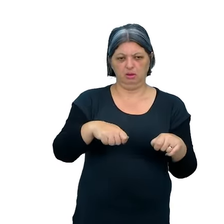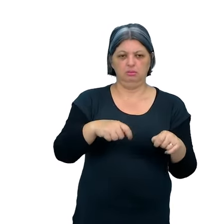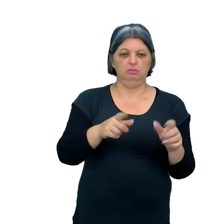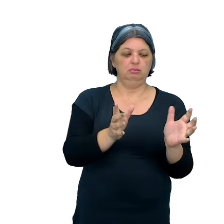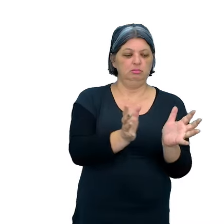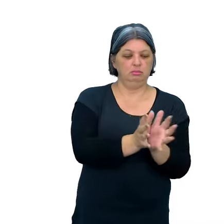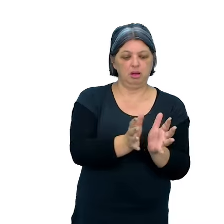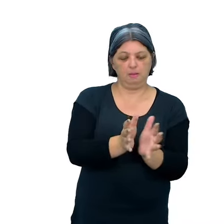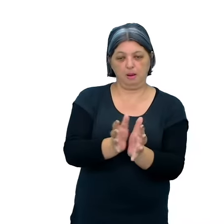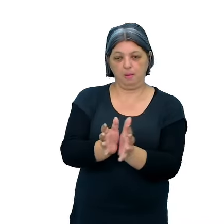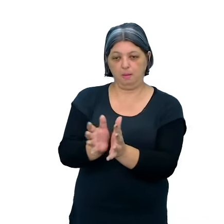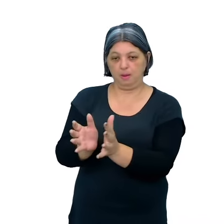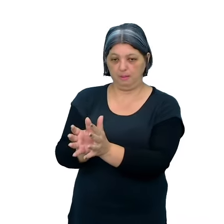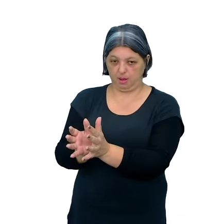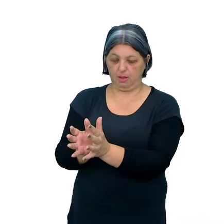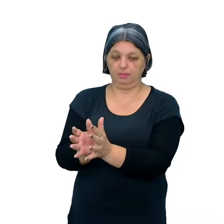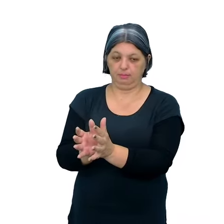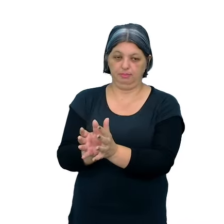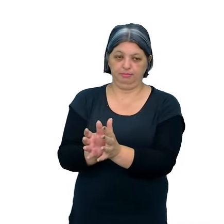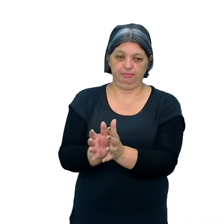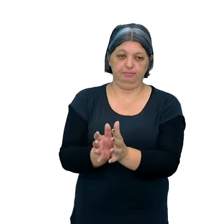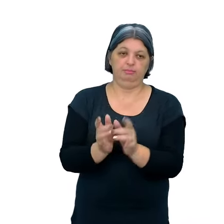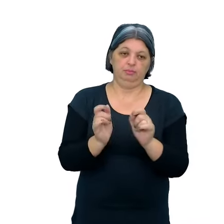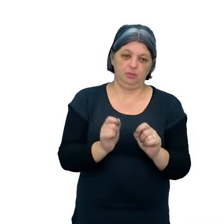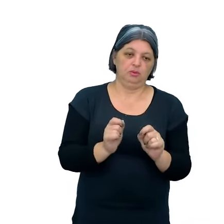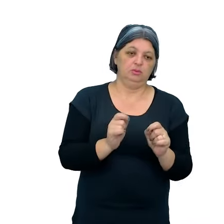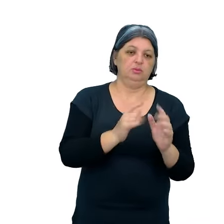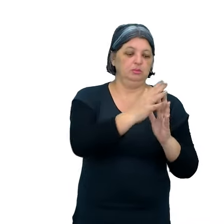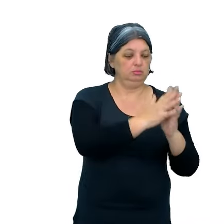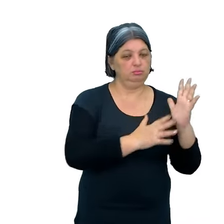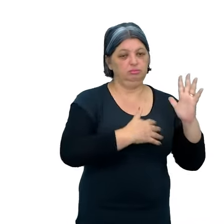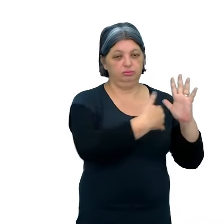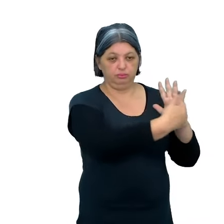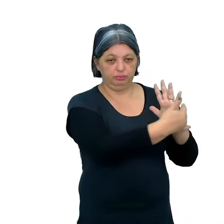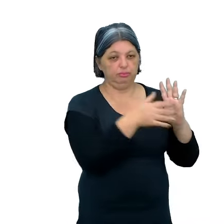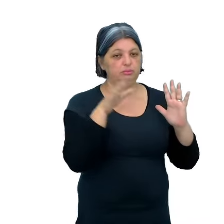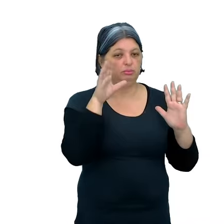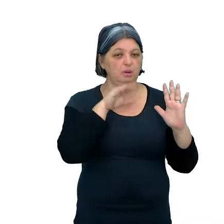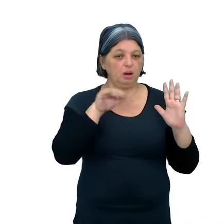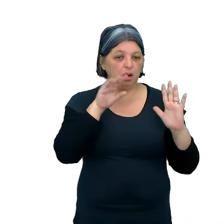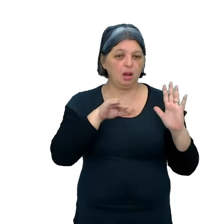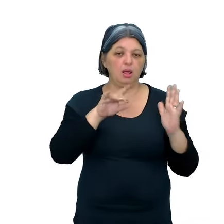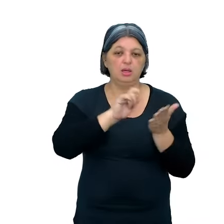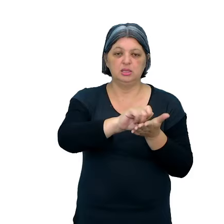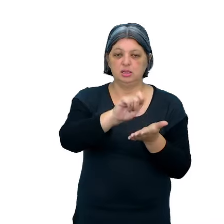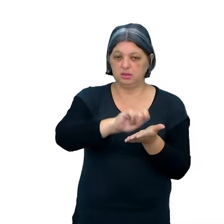agrupados especificamente nesses campos da oralidade, da escrita e da